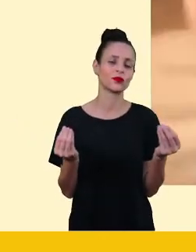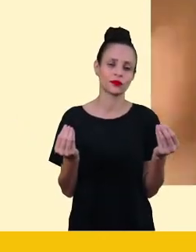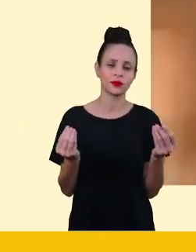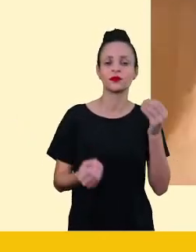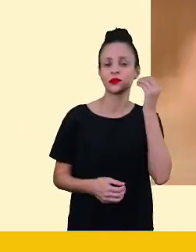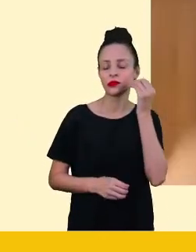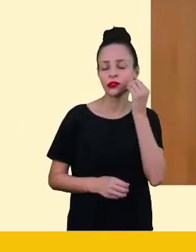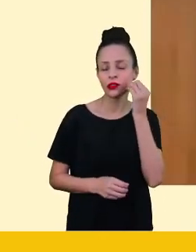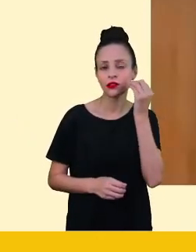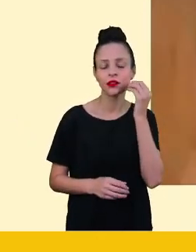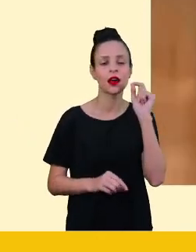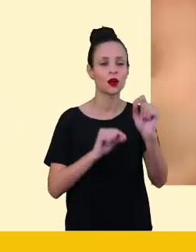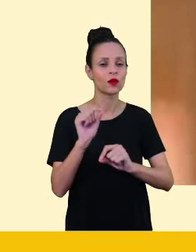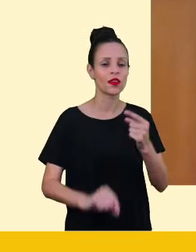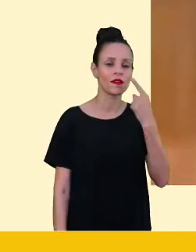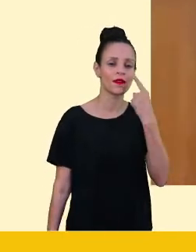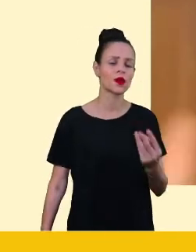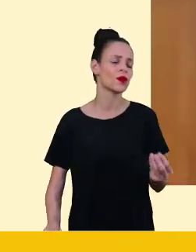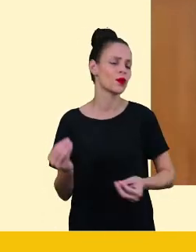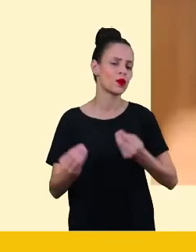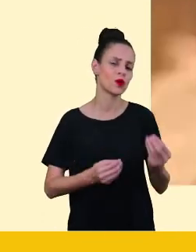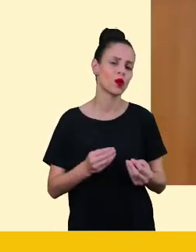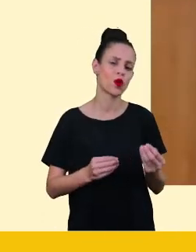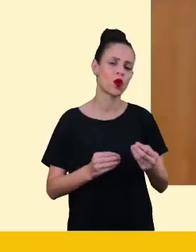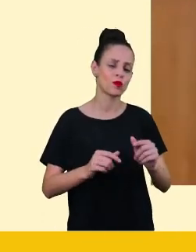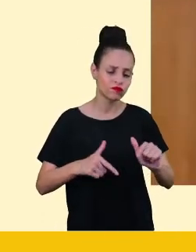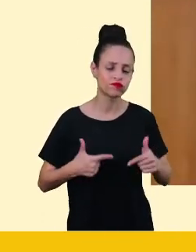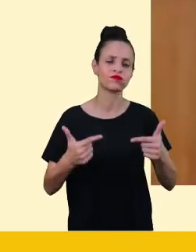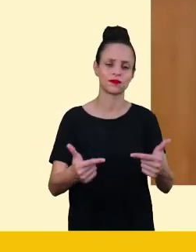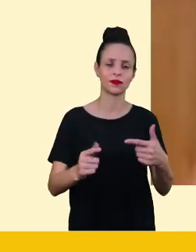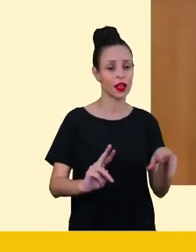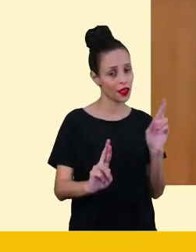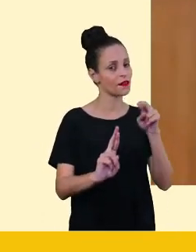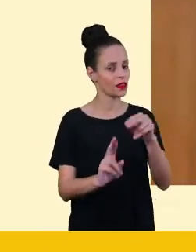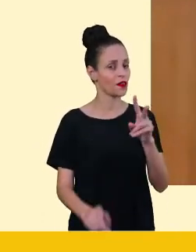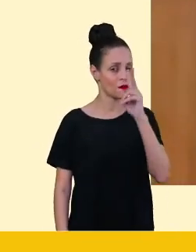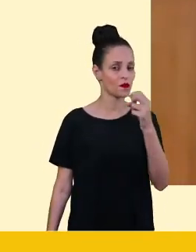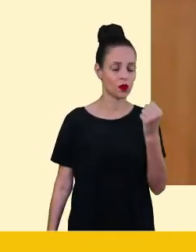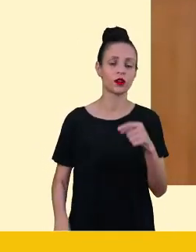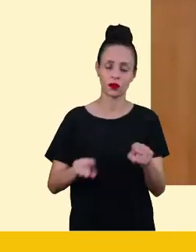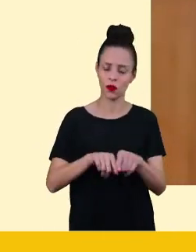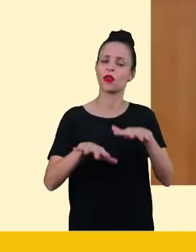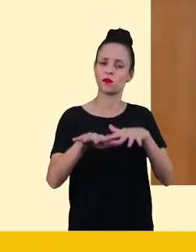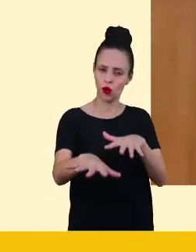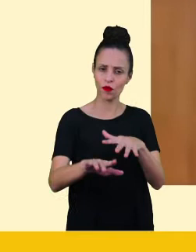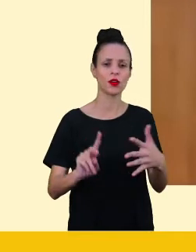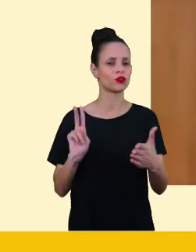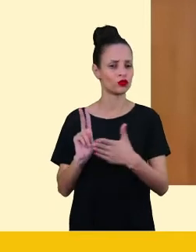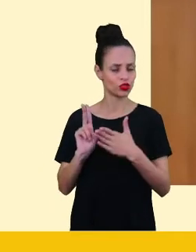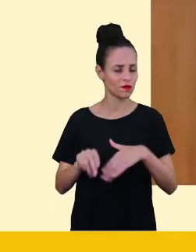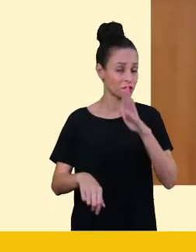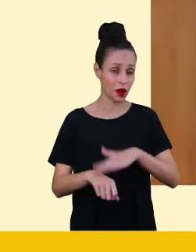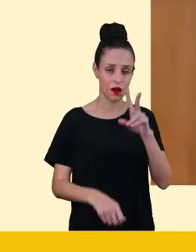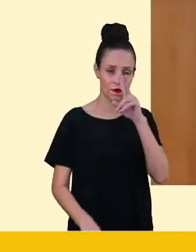de tentar ler as agências e as resistências que são super fortes, né? E o movimento indígena é um dos movimentos mais fortes e